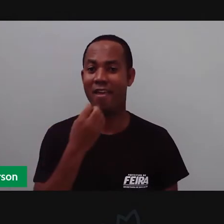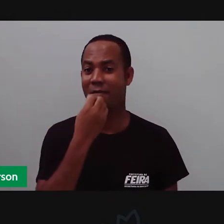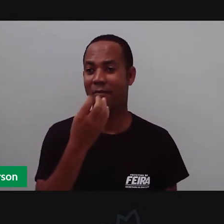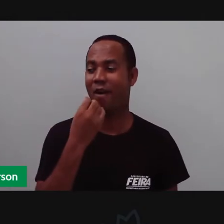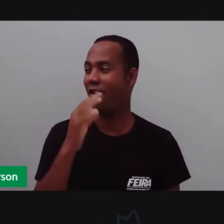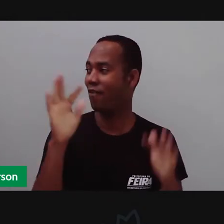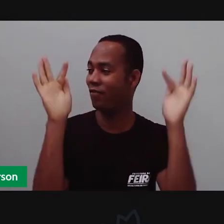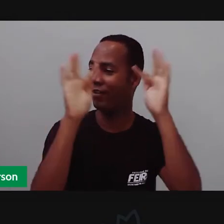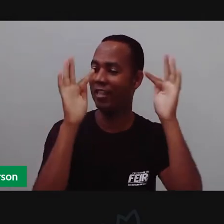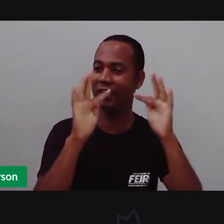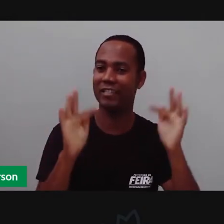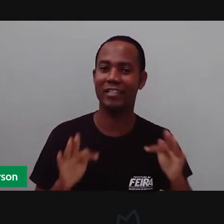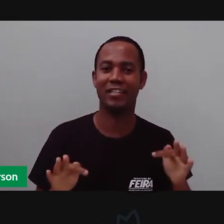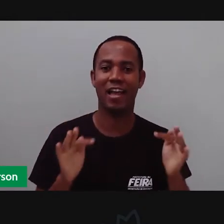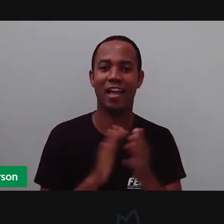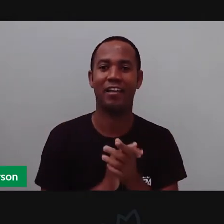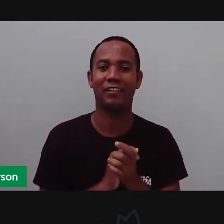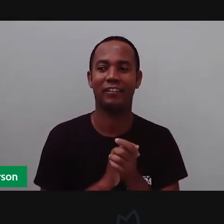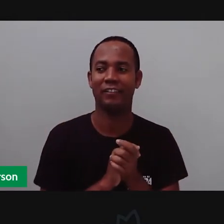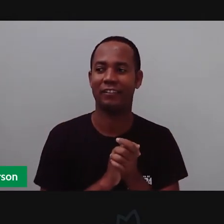que essa foi esperada demais.